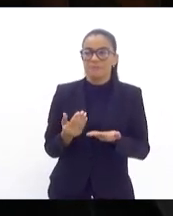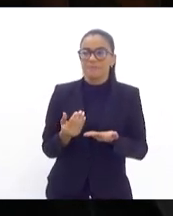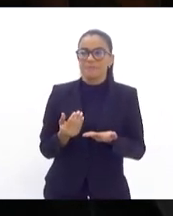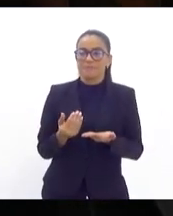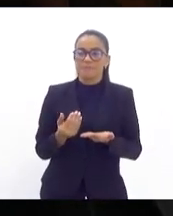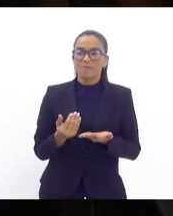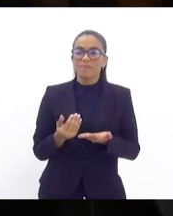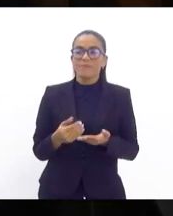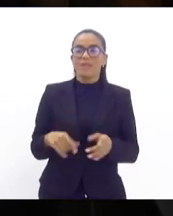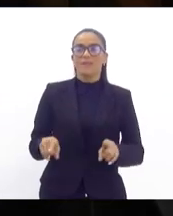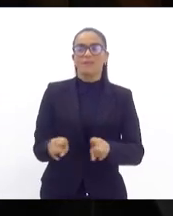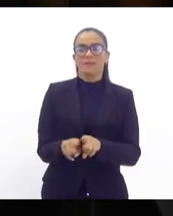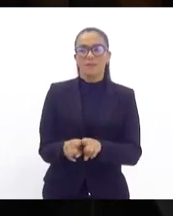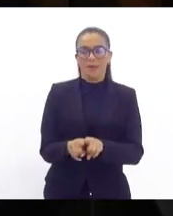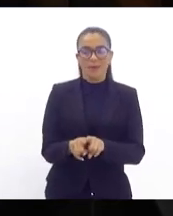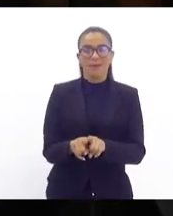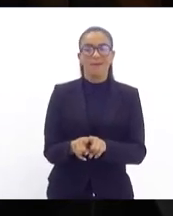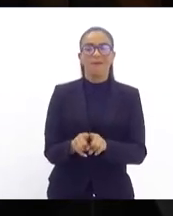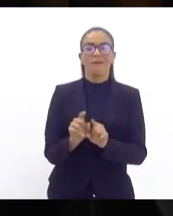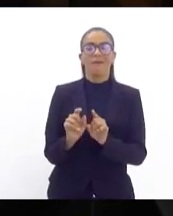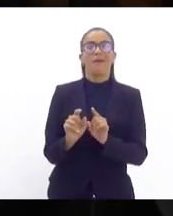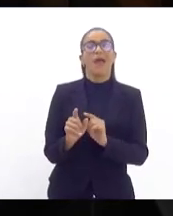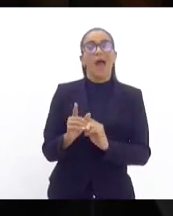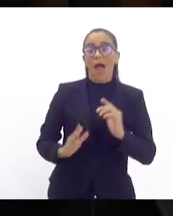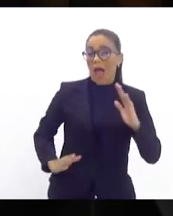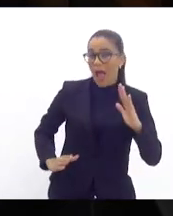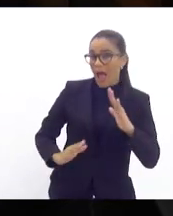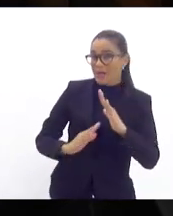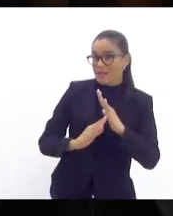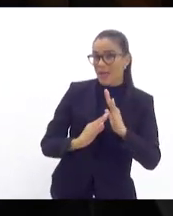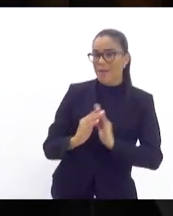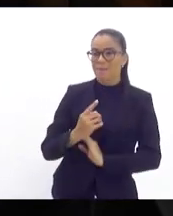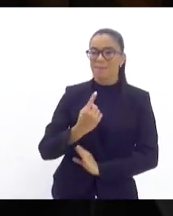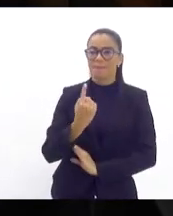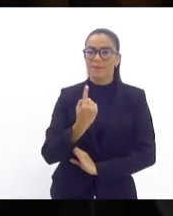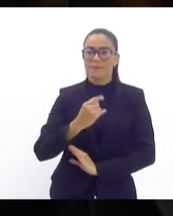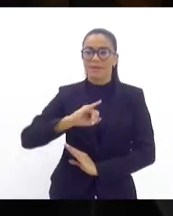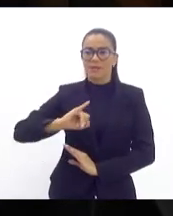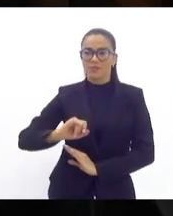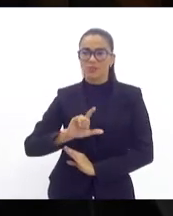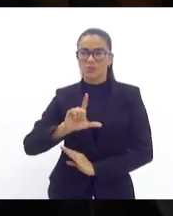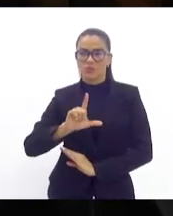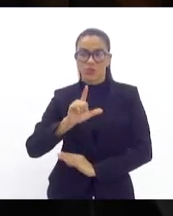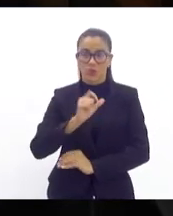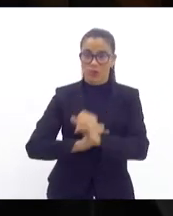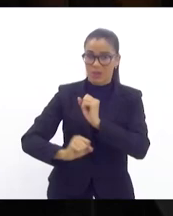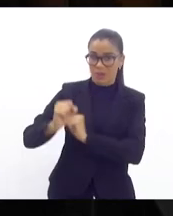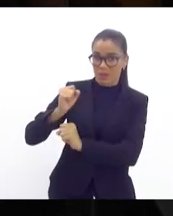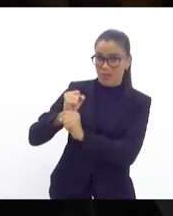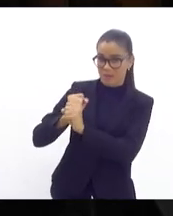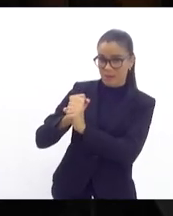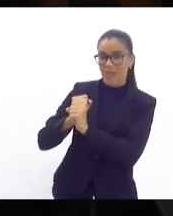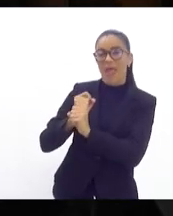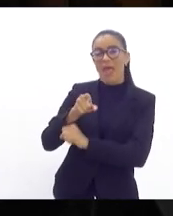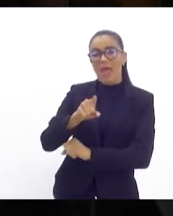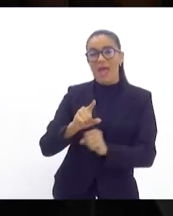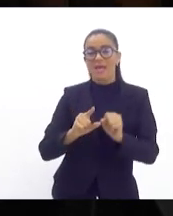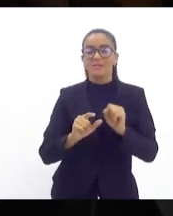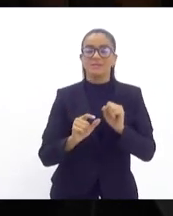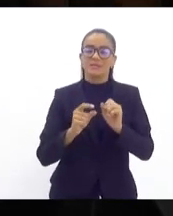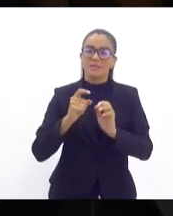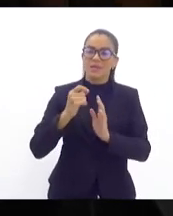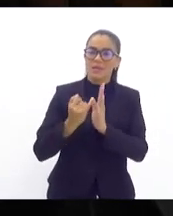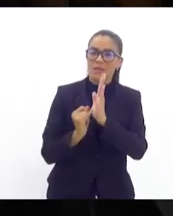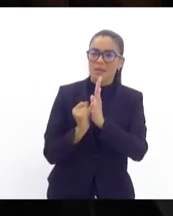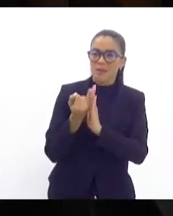há de lembrar que até primeiro de julho do ano passado esta lenta